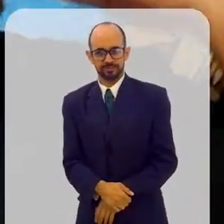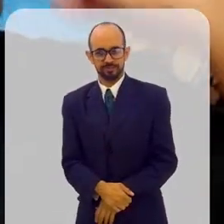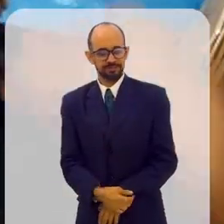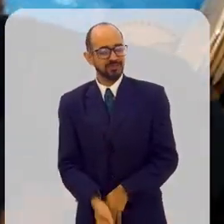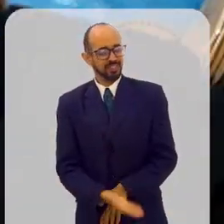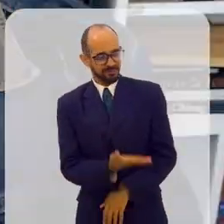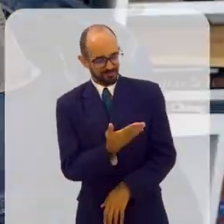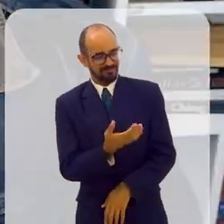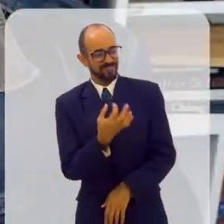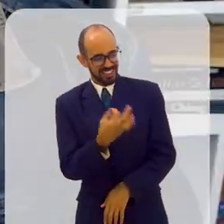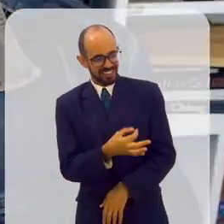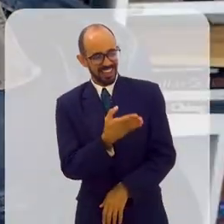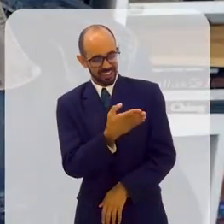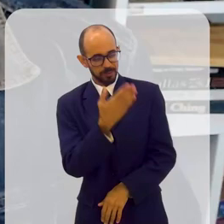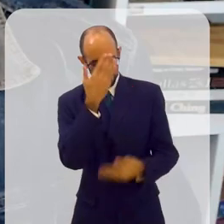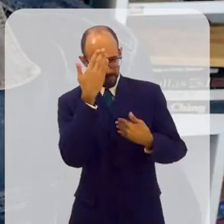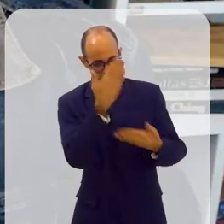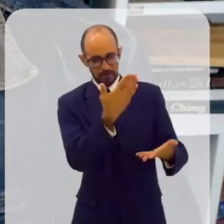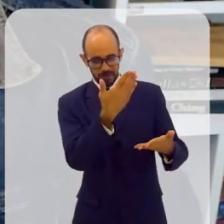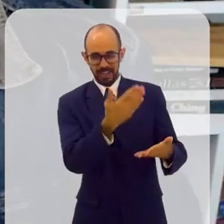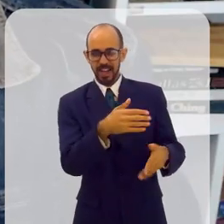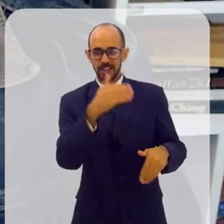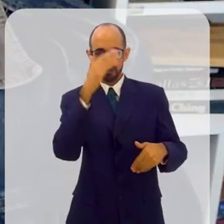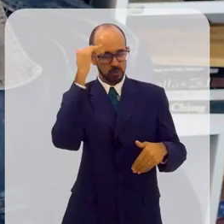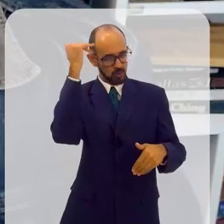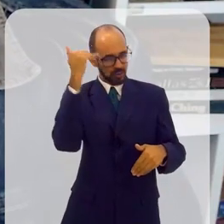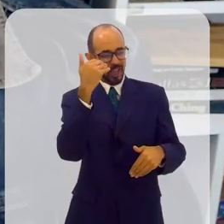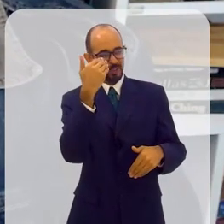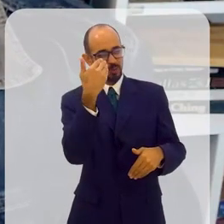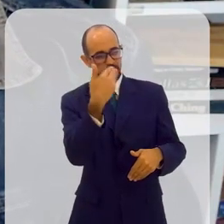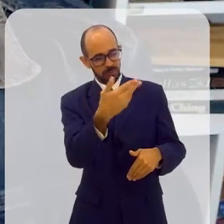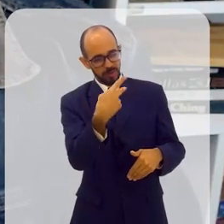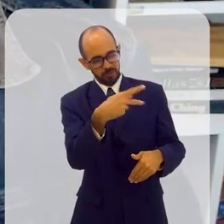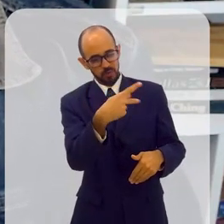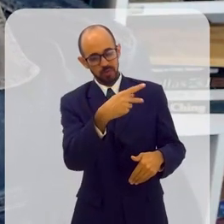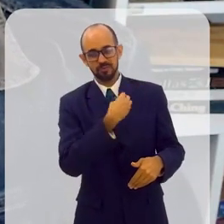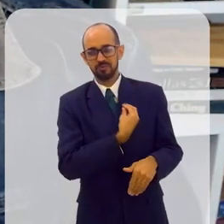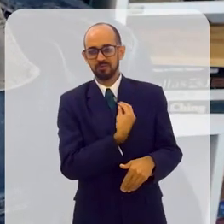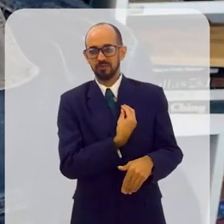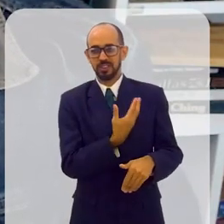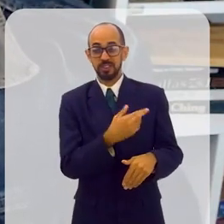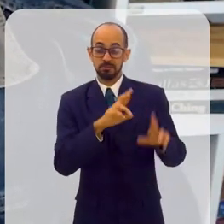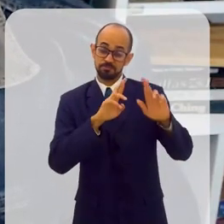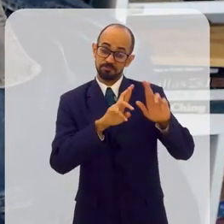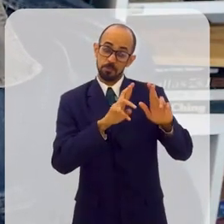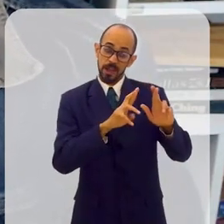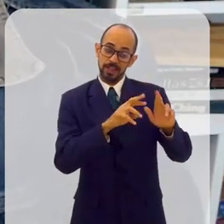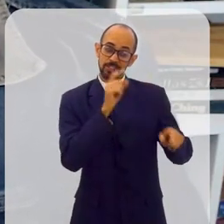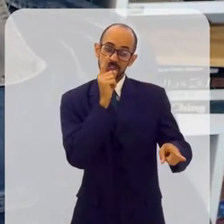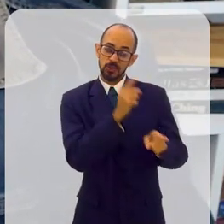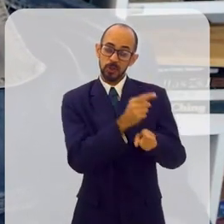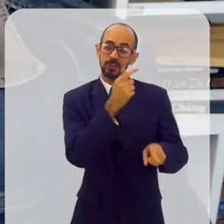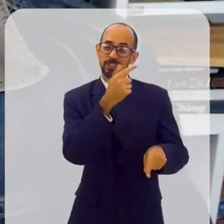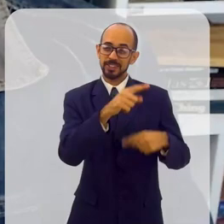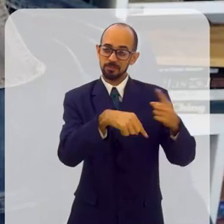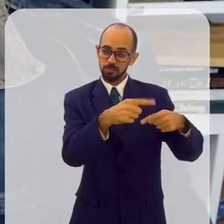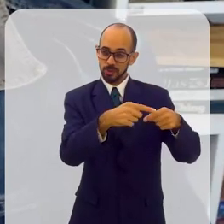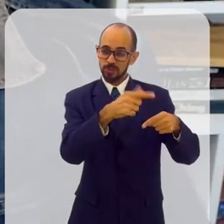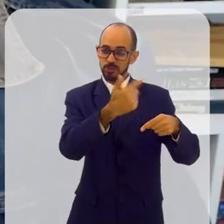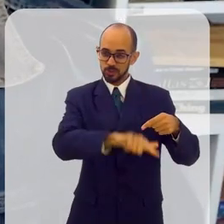ir. É isso aí, James. Muito obrigado, muito sucesso para você. Esperamos